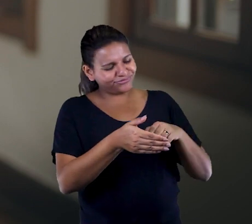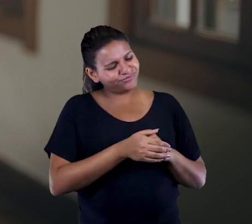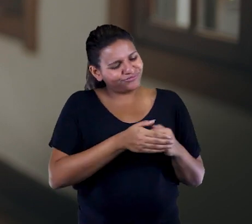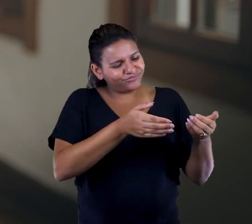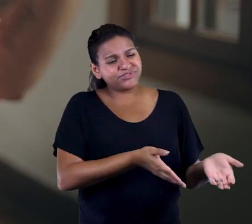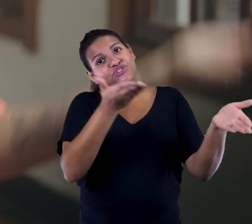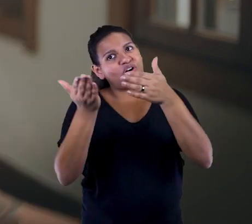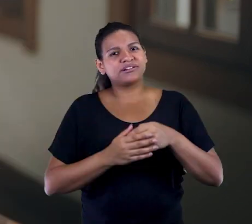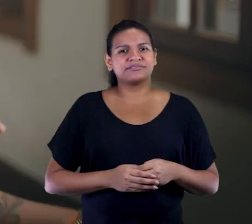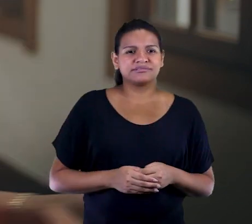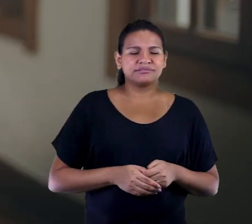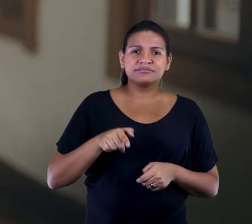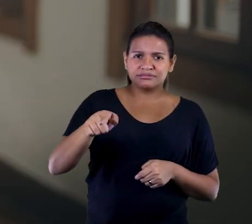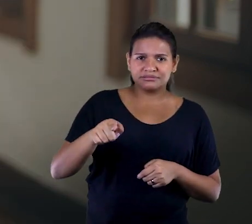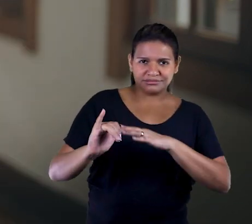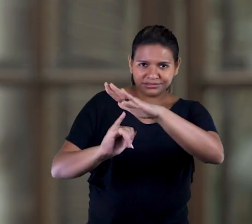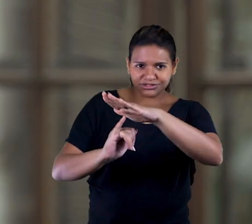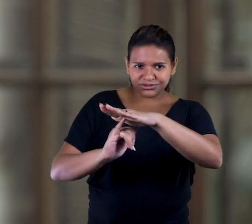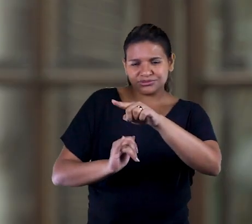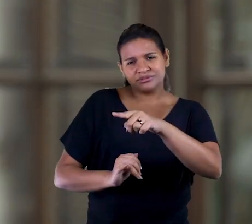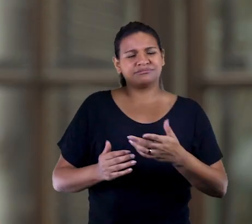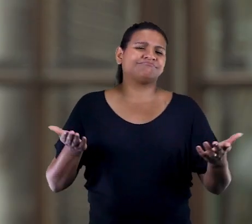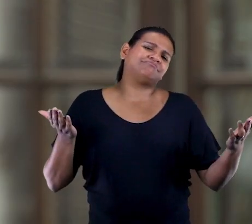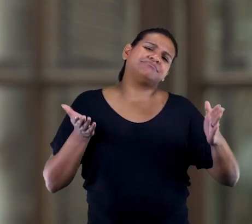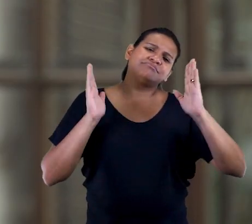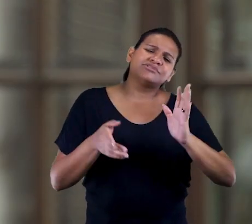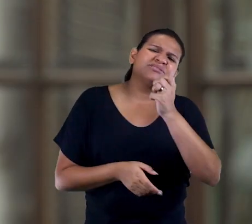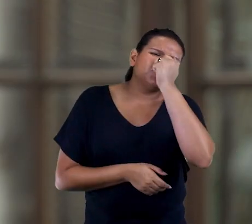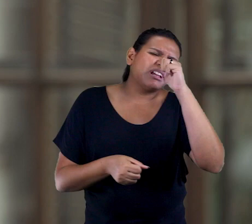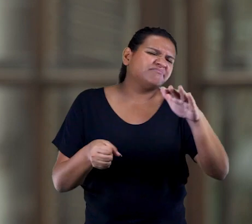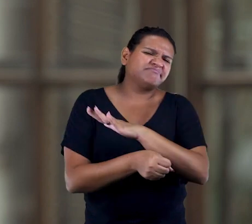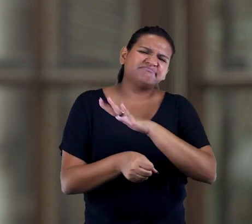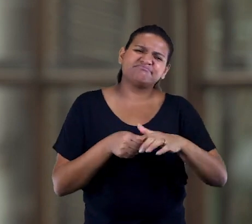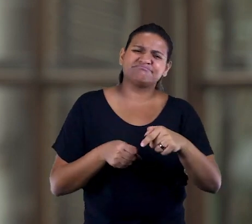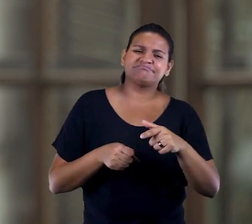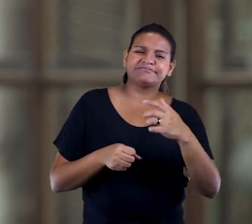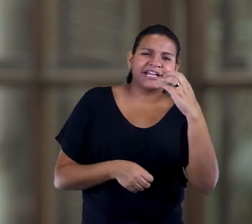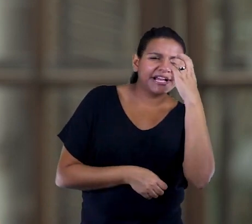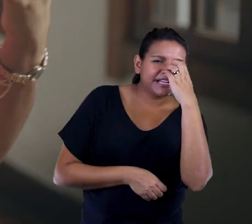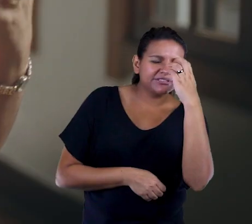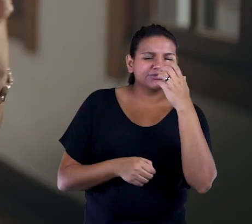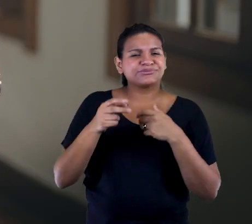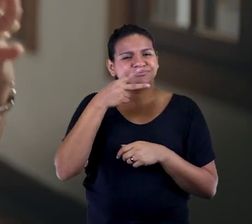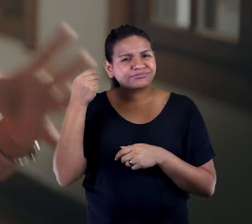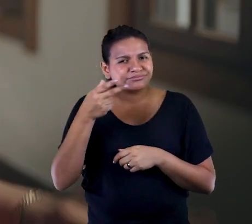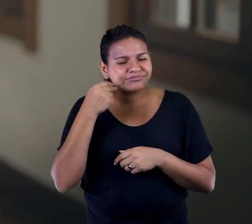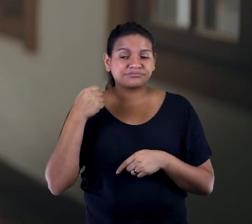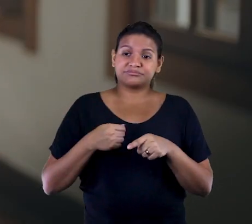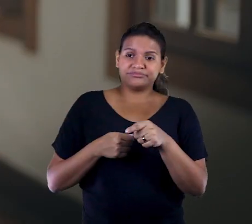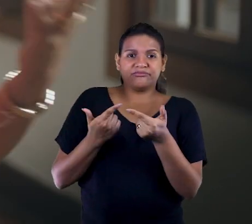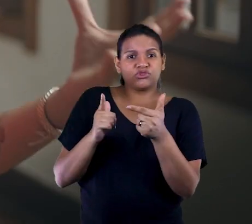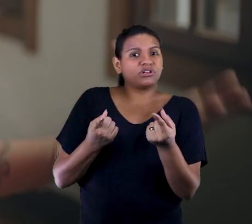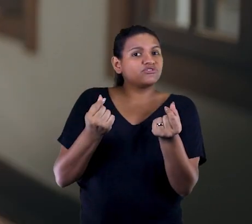paninho e ela joga pelo muro do abrigo. Naquele abrigo, tem muitos cachorros e muitos gatos. Como não vai